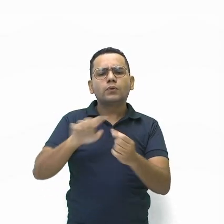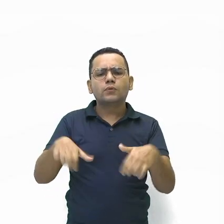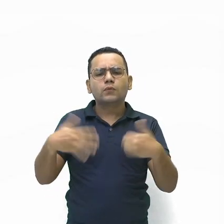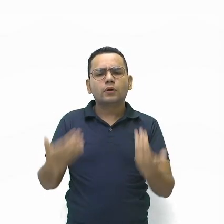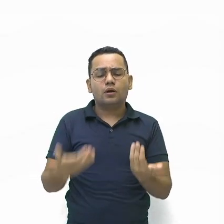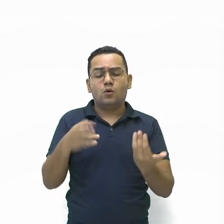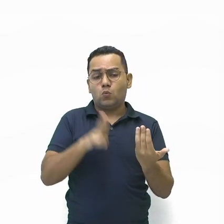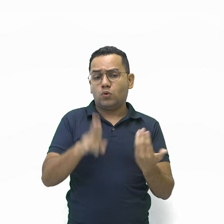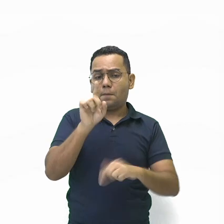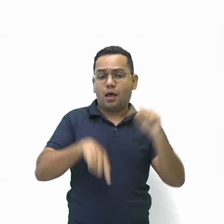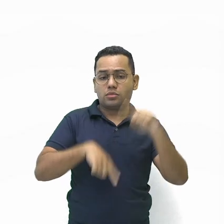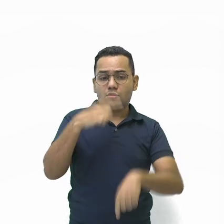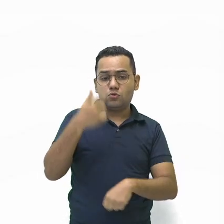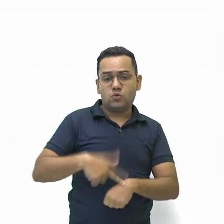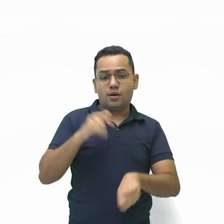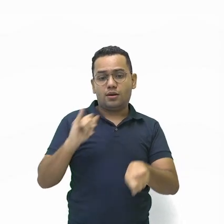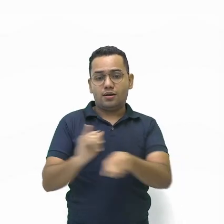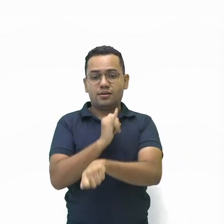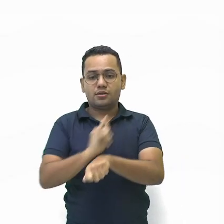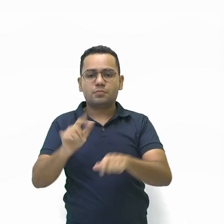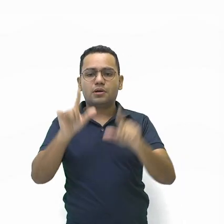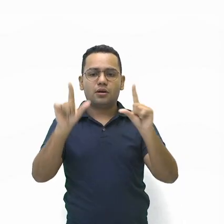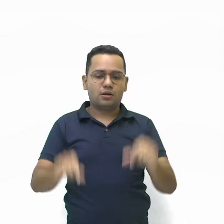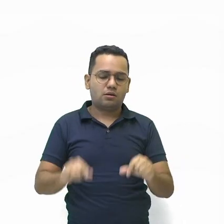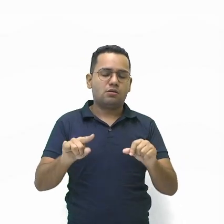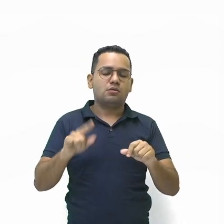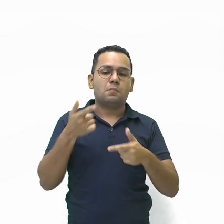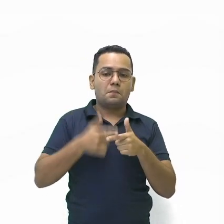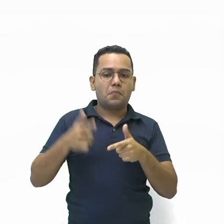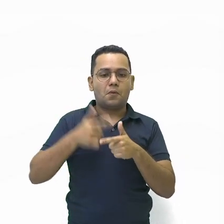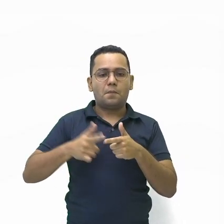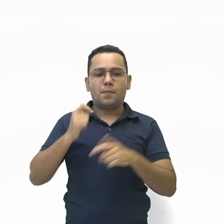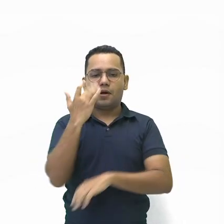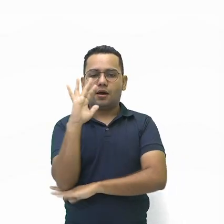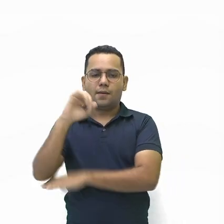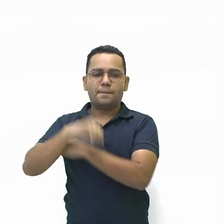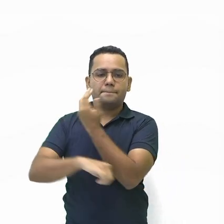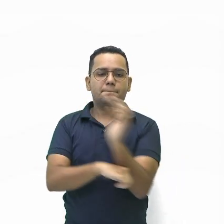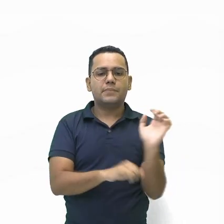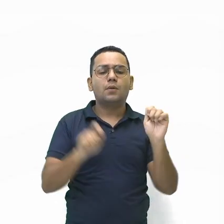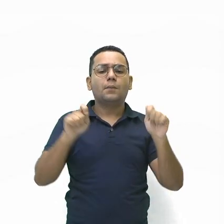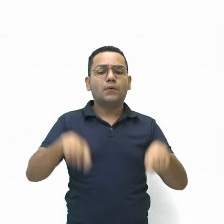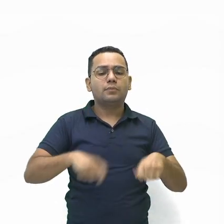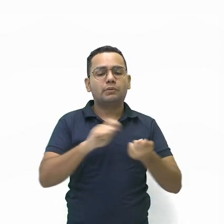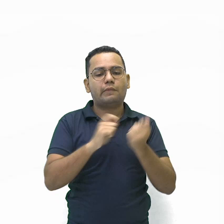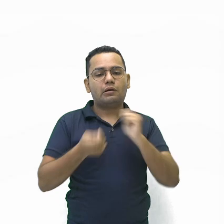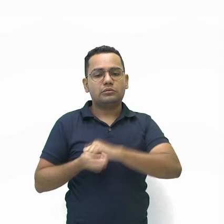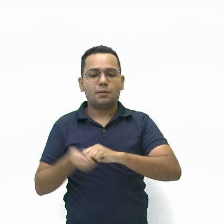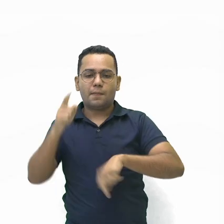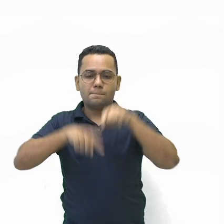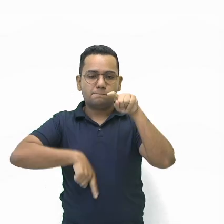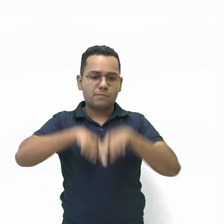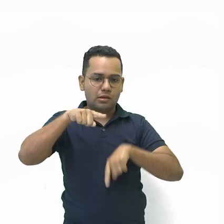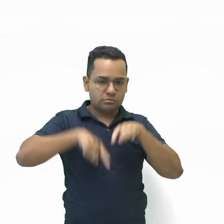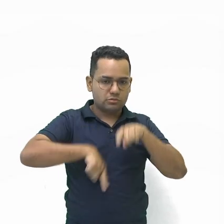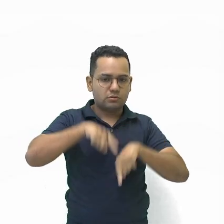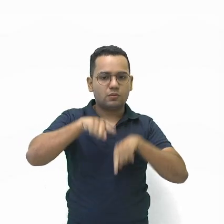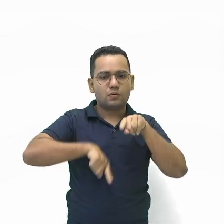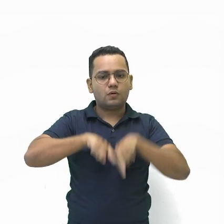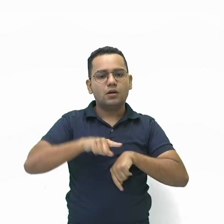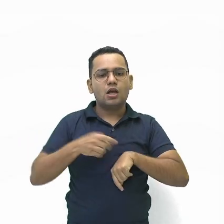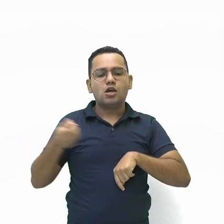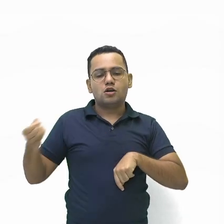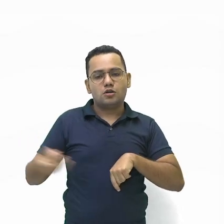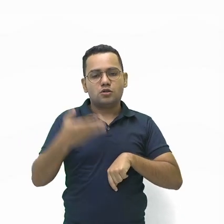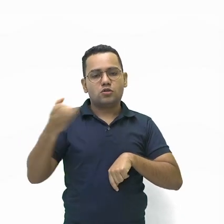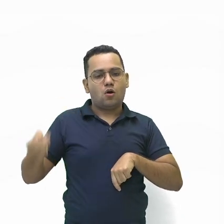ambiental, transformando resíduos, né, aquilo que seria lixo, em novos produtos. Isso é um ponto muito importante, tá? E promovendo